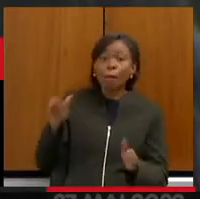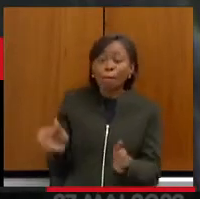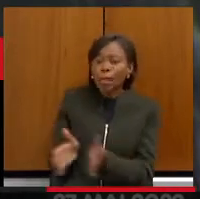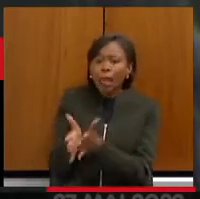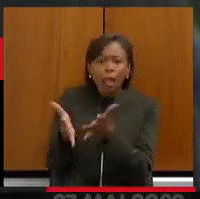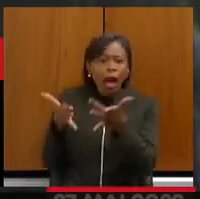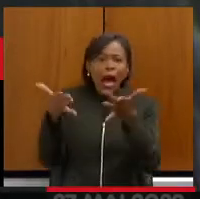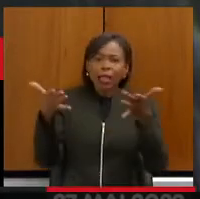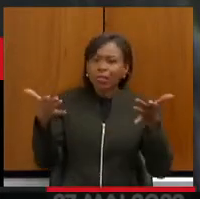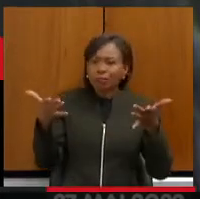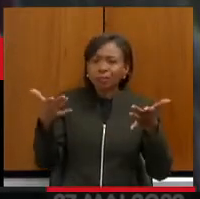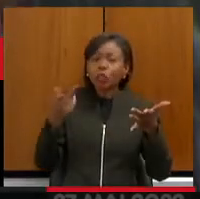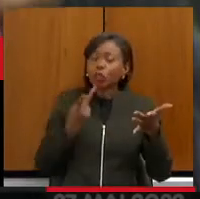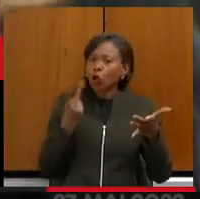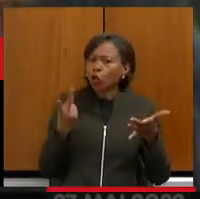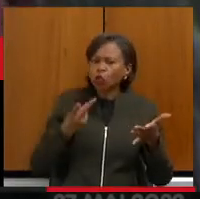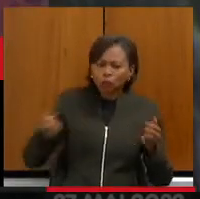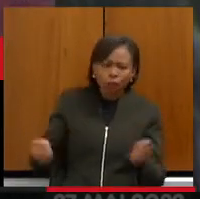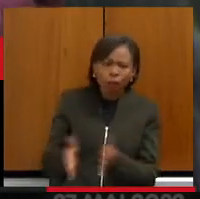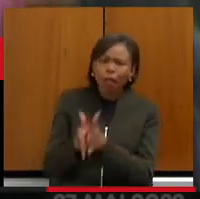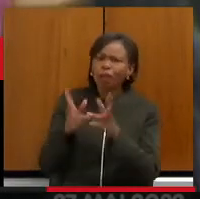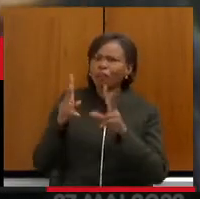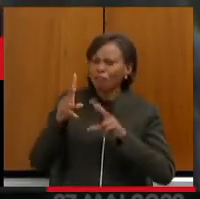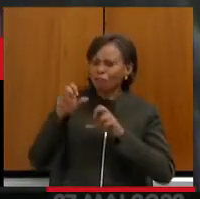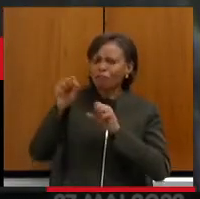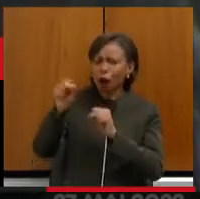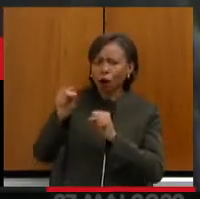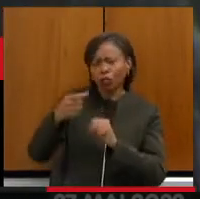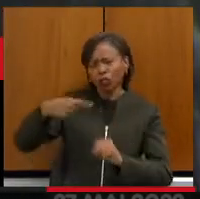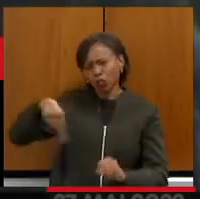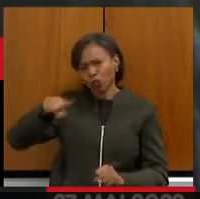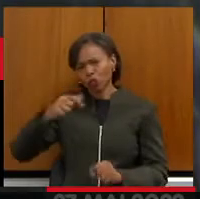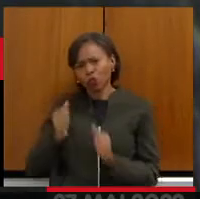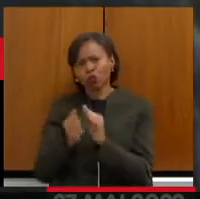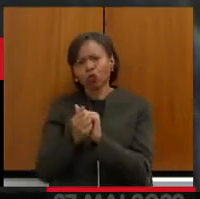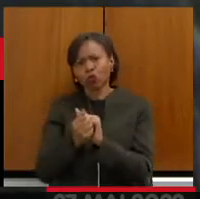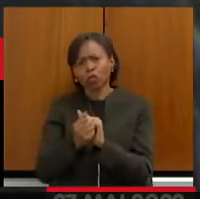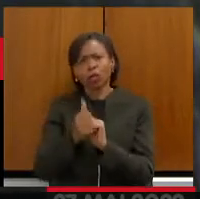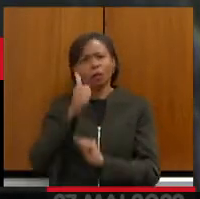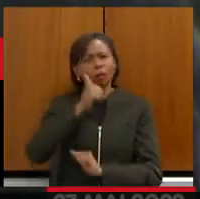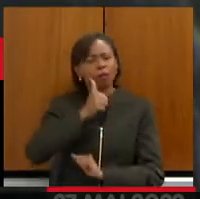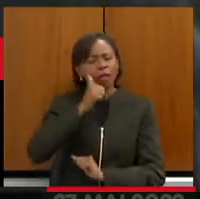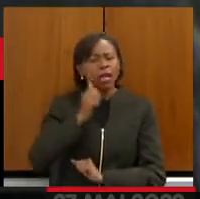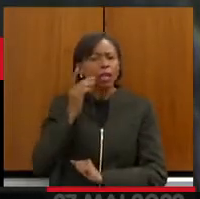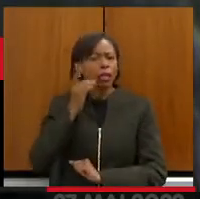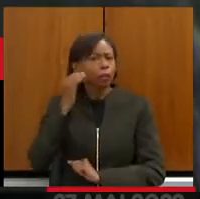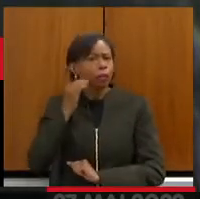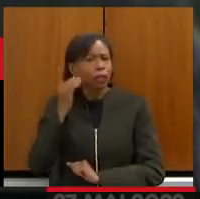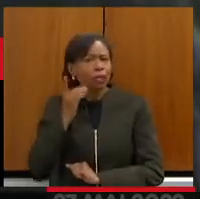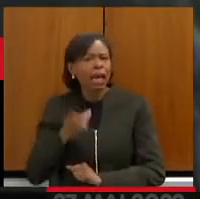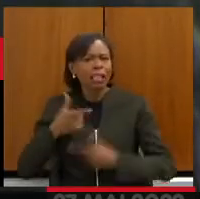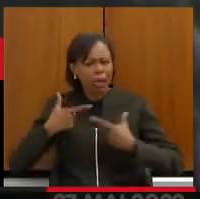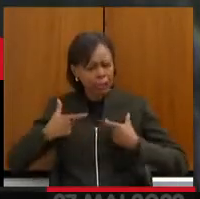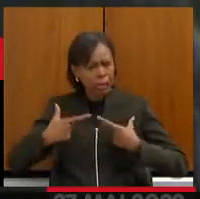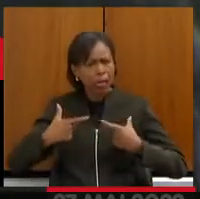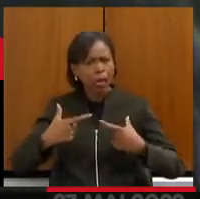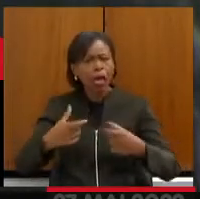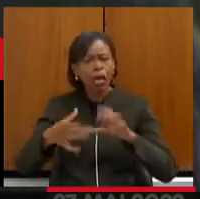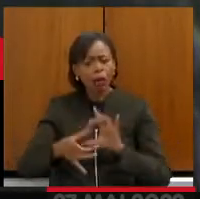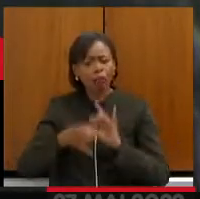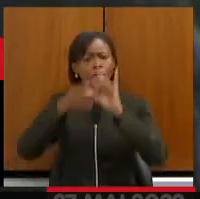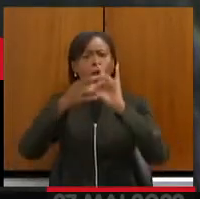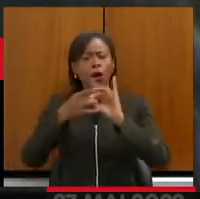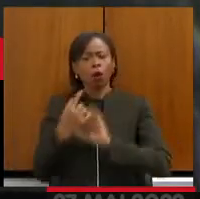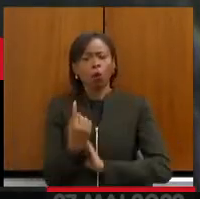somos um milagre juntas são mais fortes deputadas delegada mulher guerreira uma só força uma só